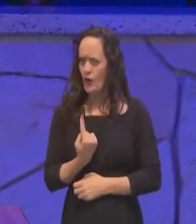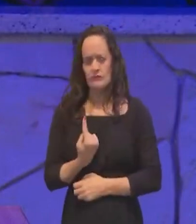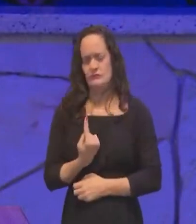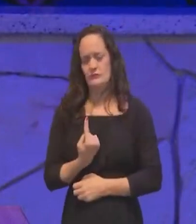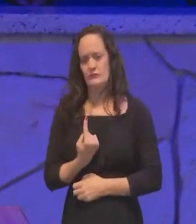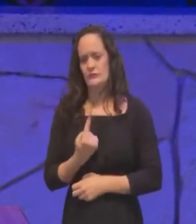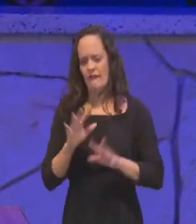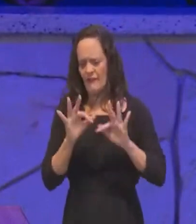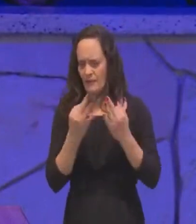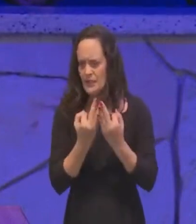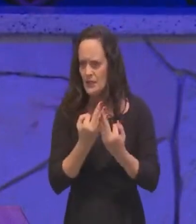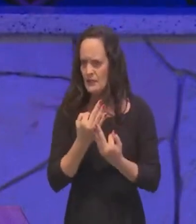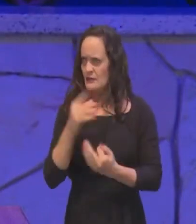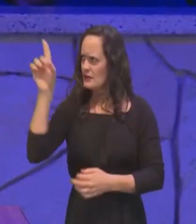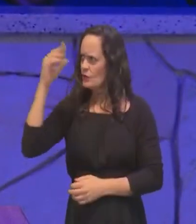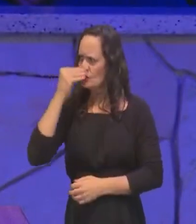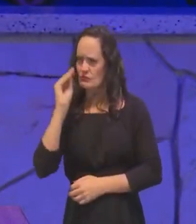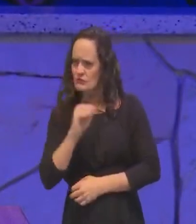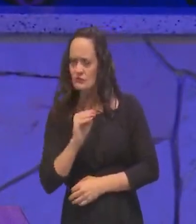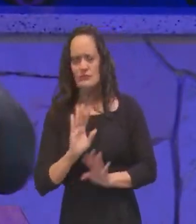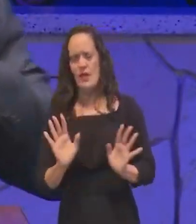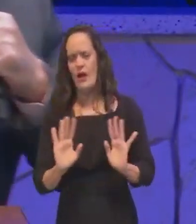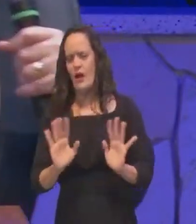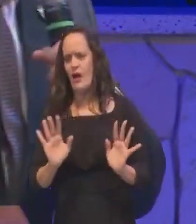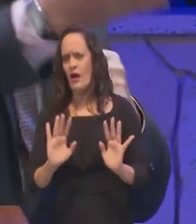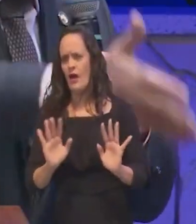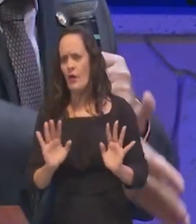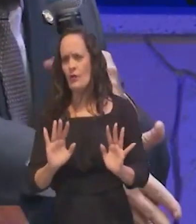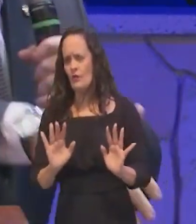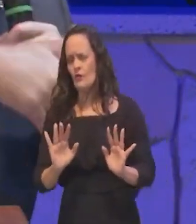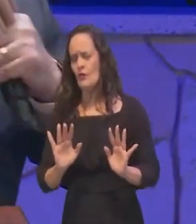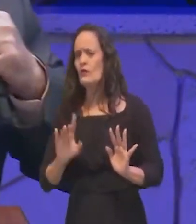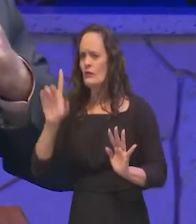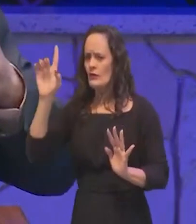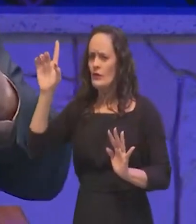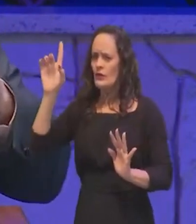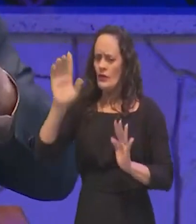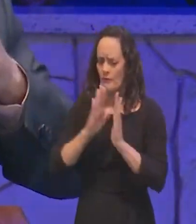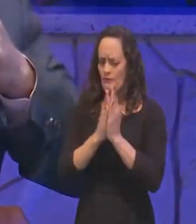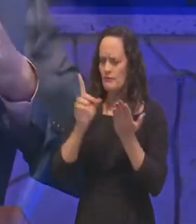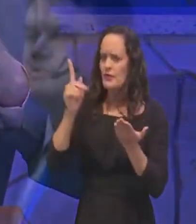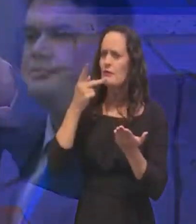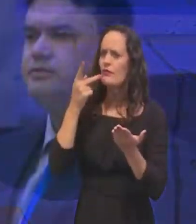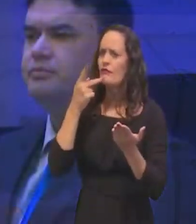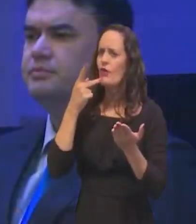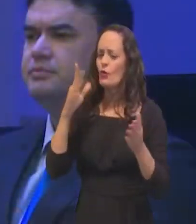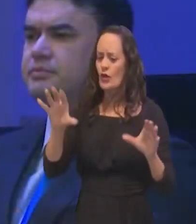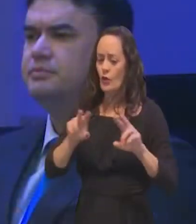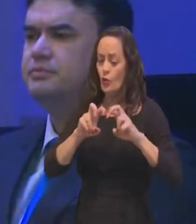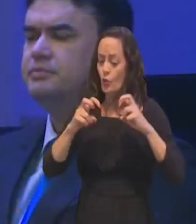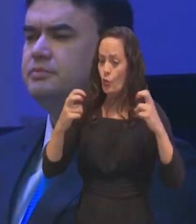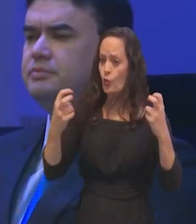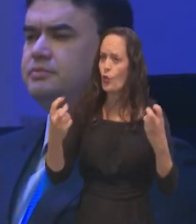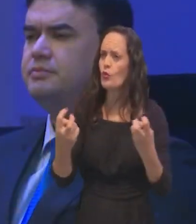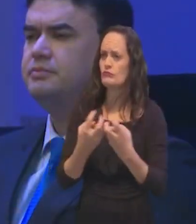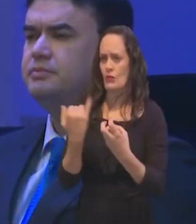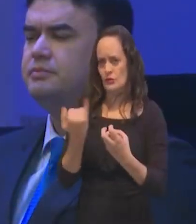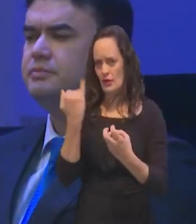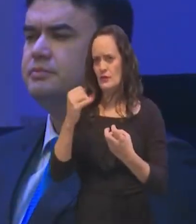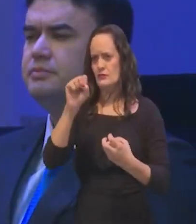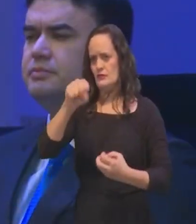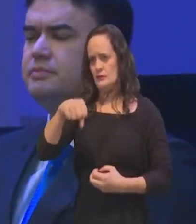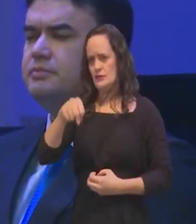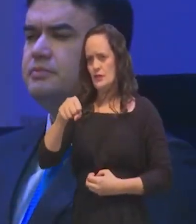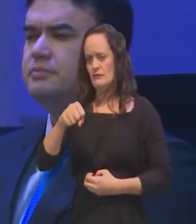sua família, o seu culto no seu quarto, na sua sala, no seu escritório ou em qualquer outro lugar.